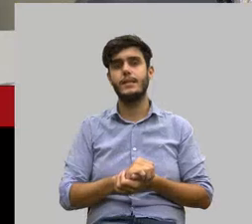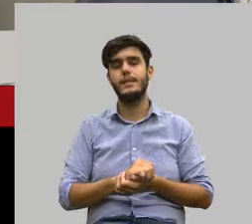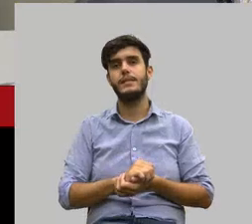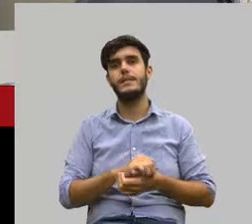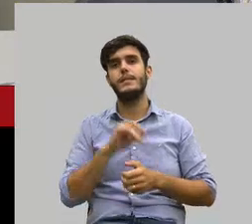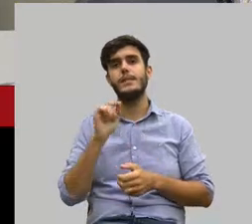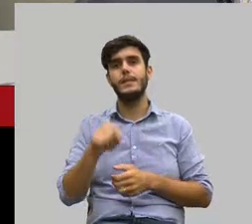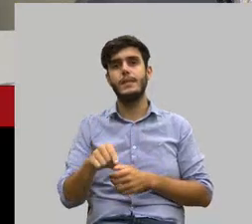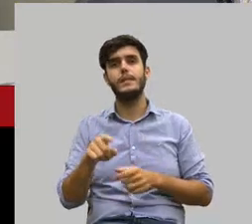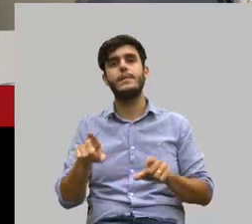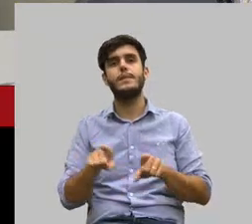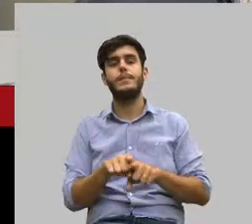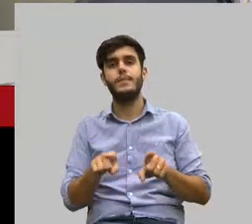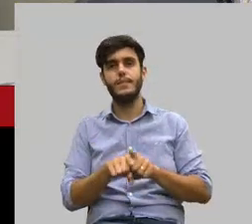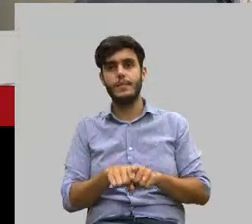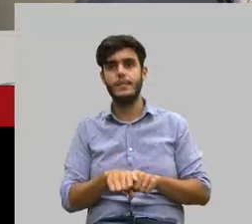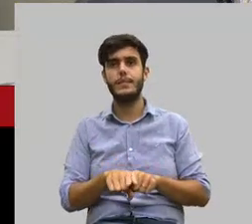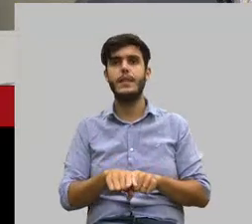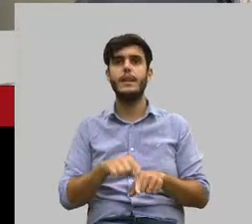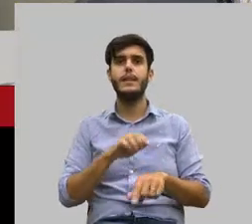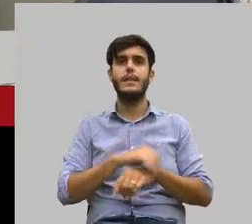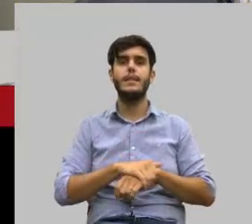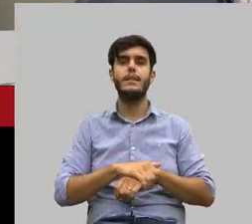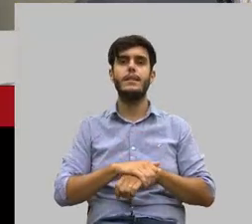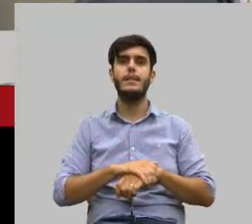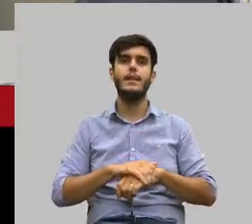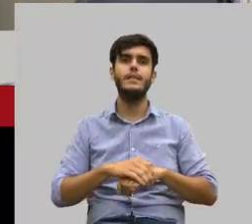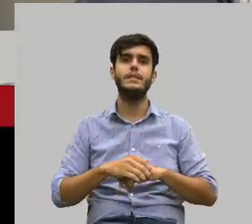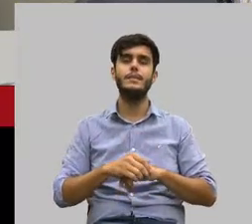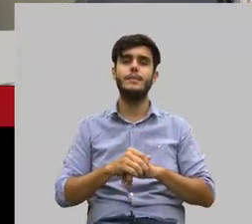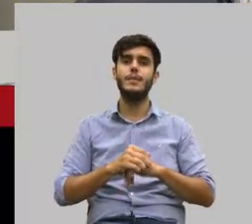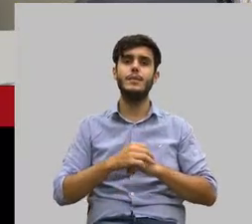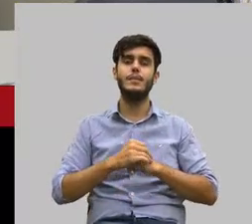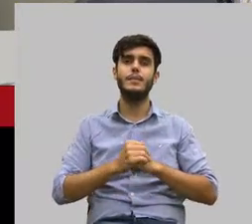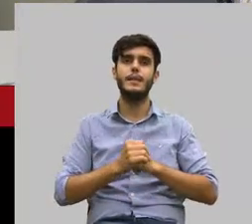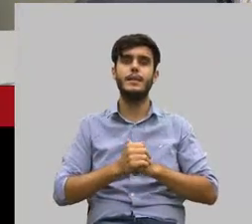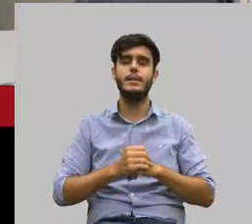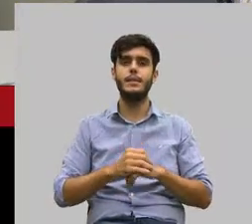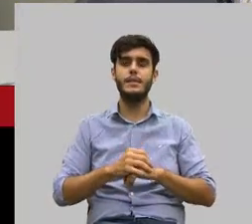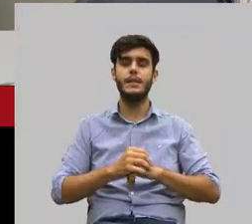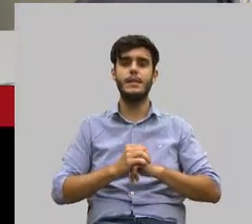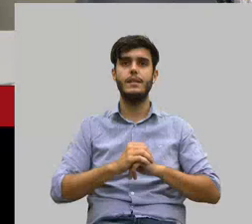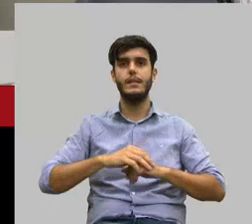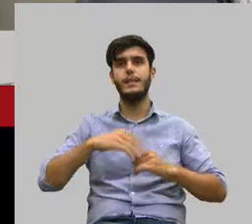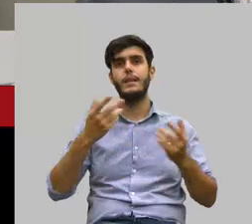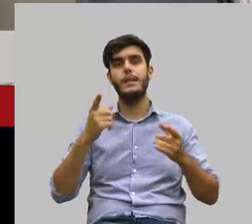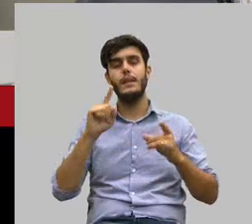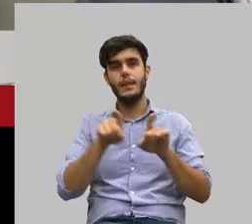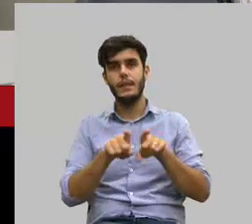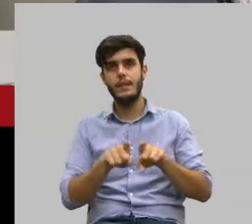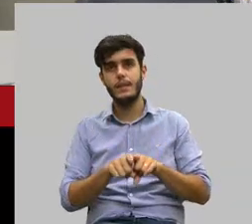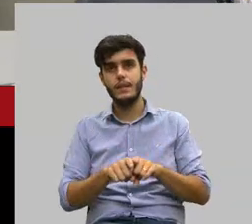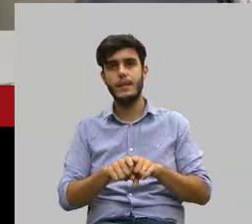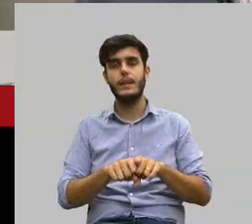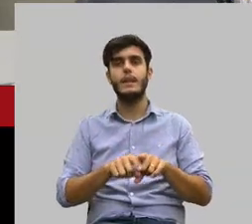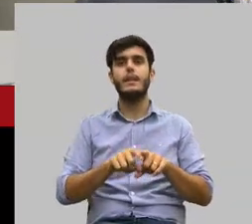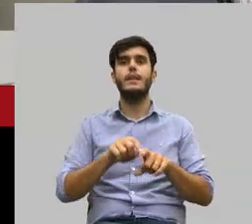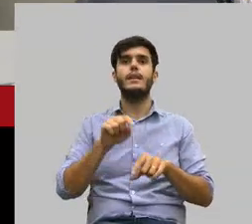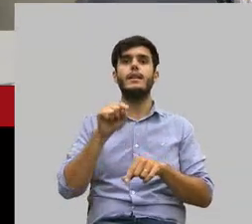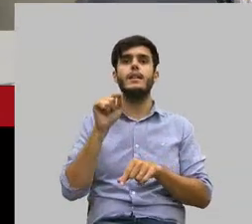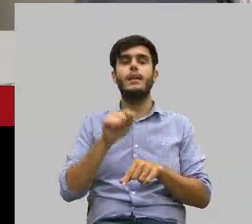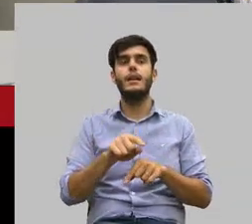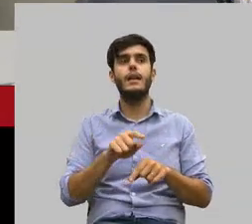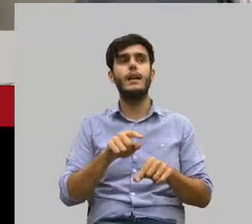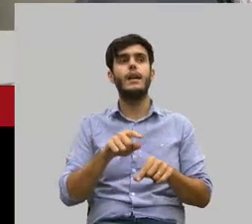valores movimentados por determinados indivíduos então isso para nós é muito importante é no que diz respeito a ao nosso